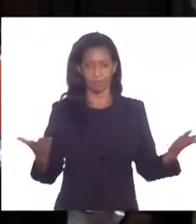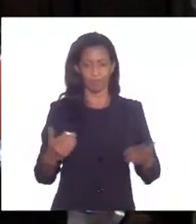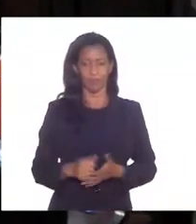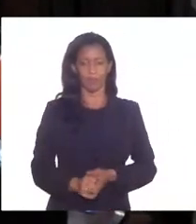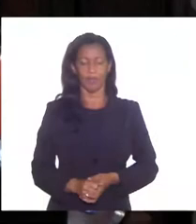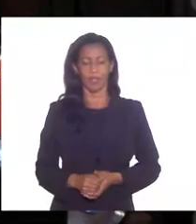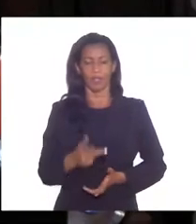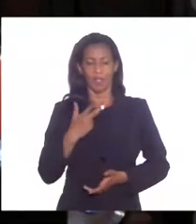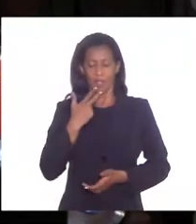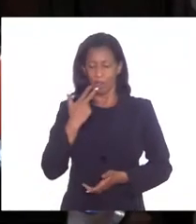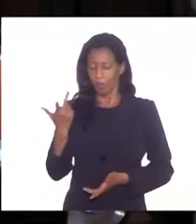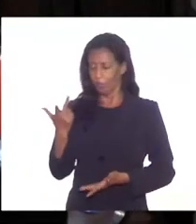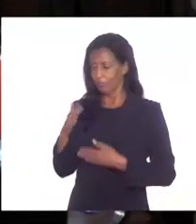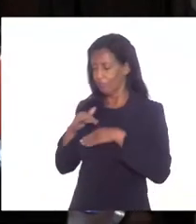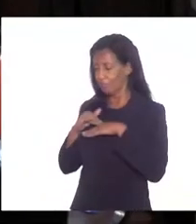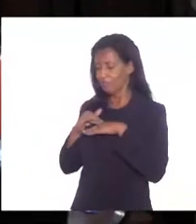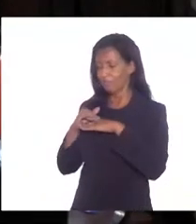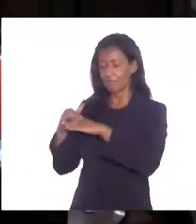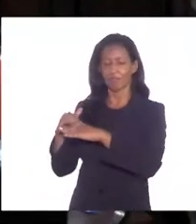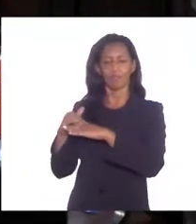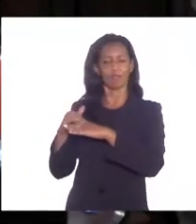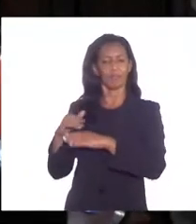Luiz Paulo, talvez